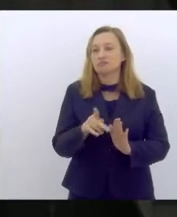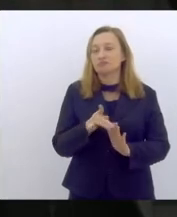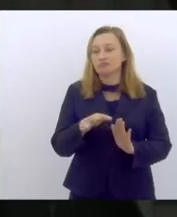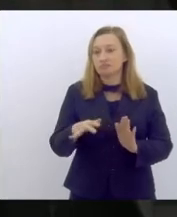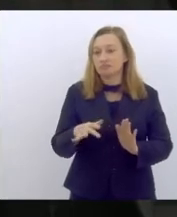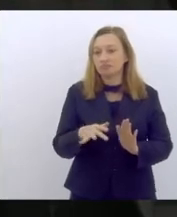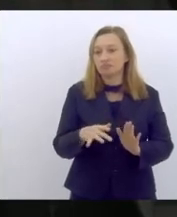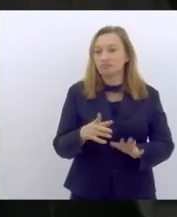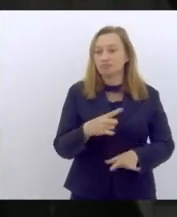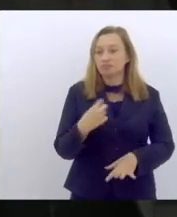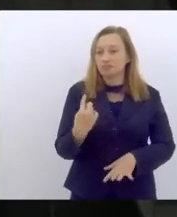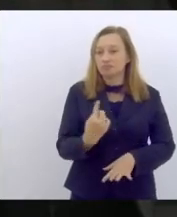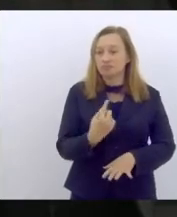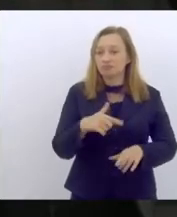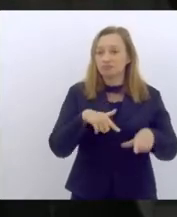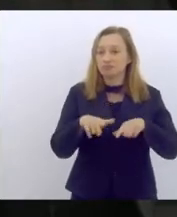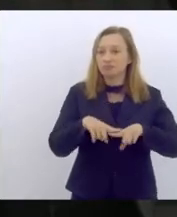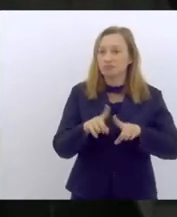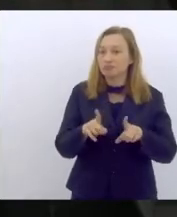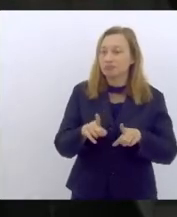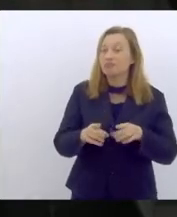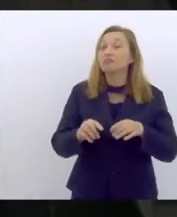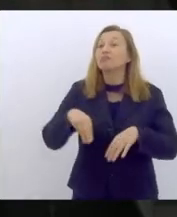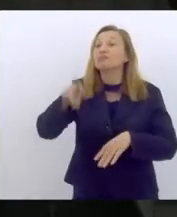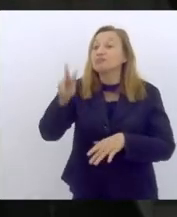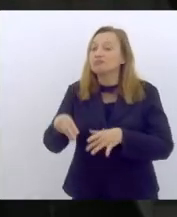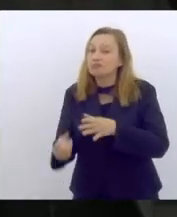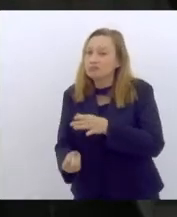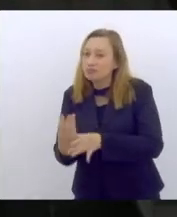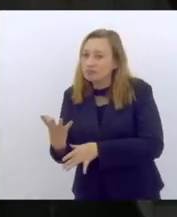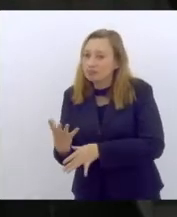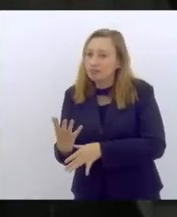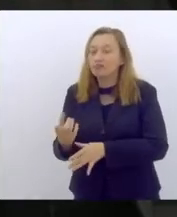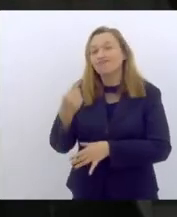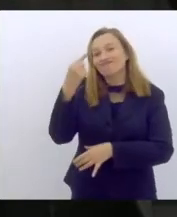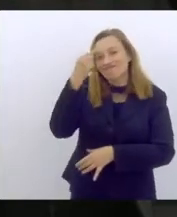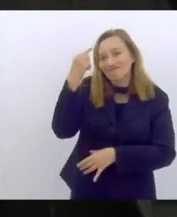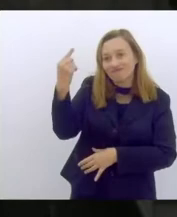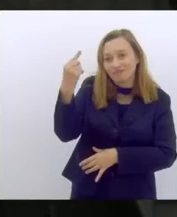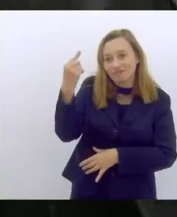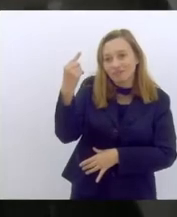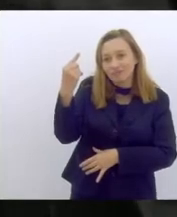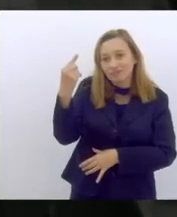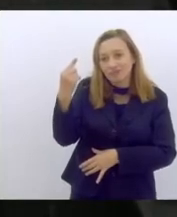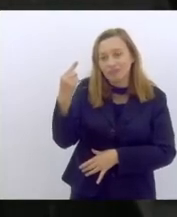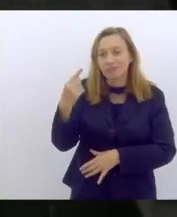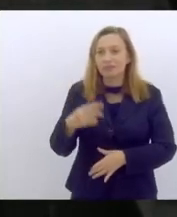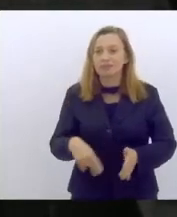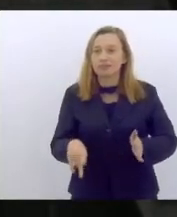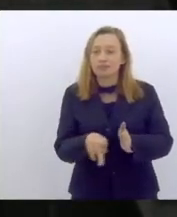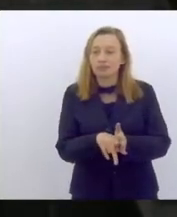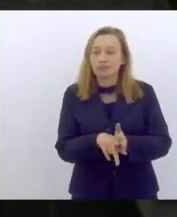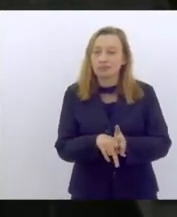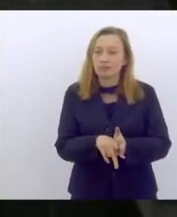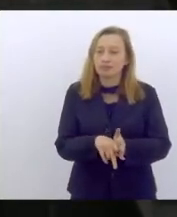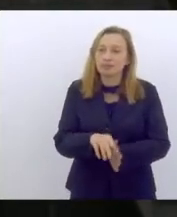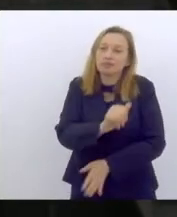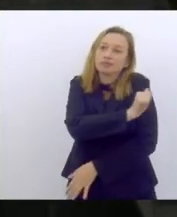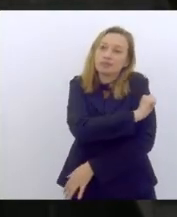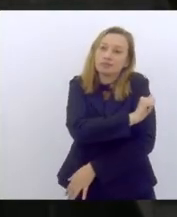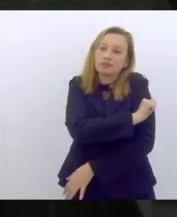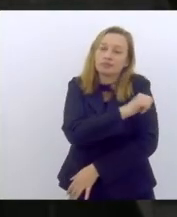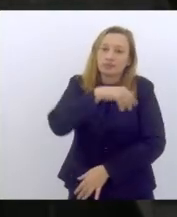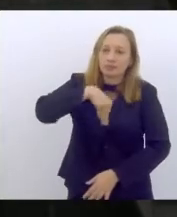o nosso mandato mas a construção a formulação da ideia Ela veio do Estudante Mateus